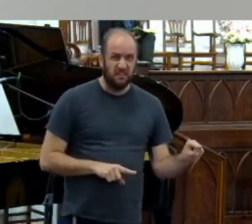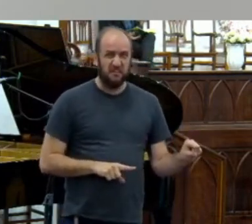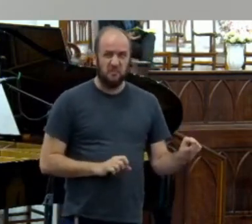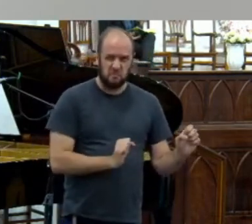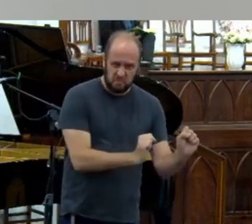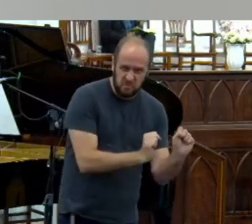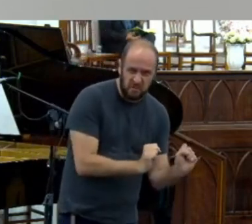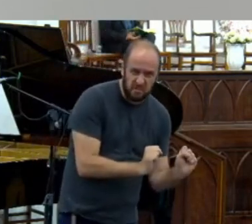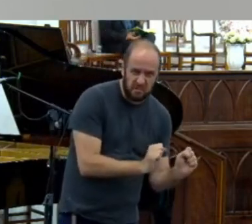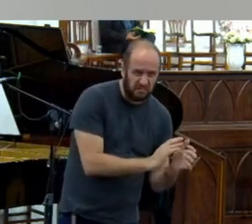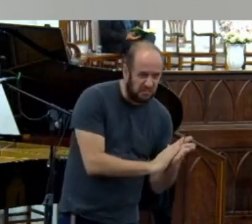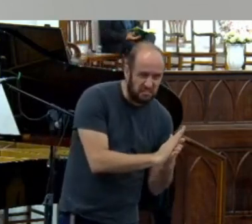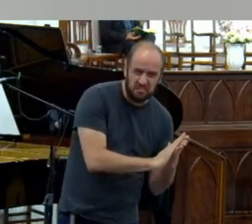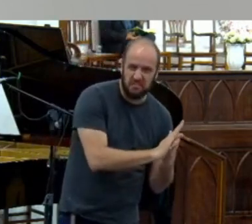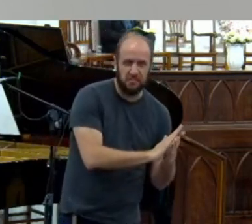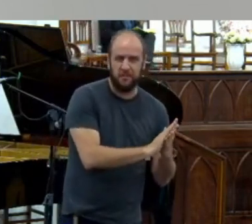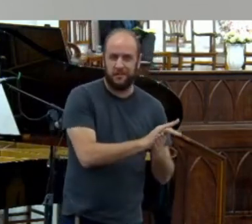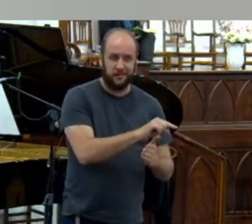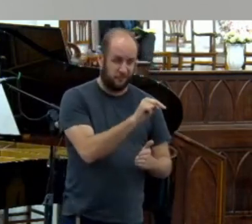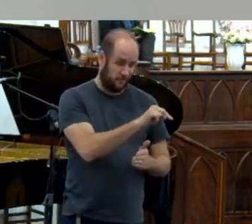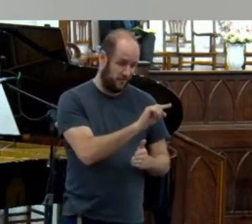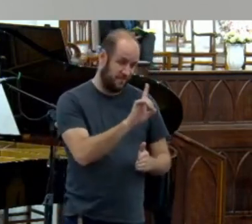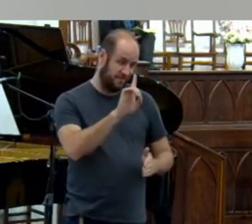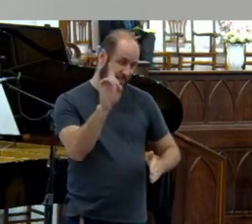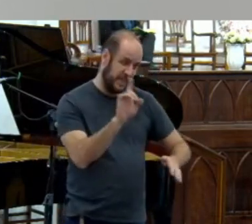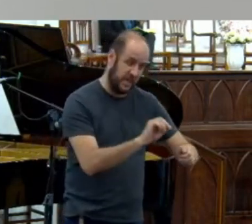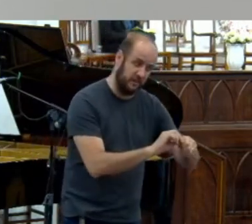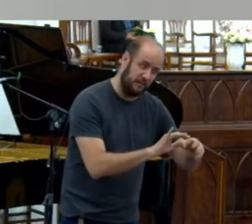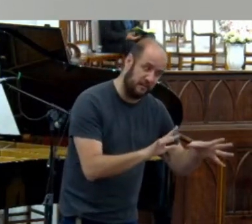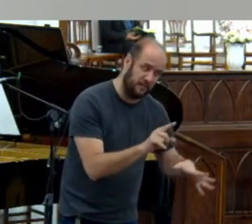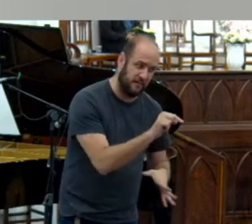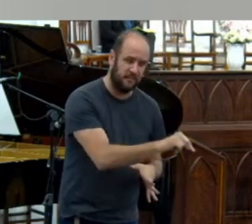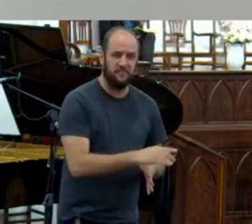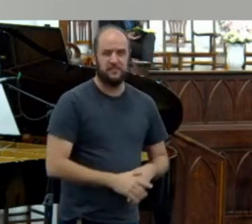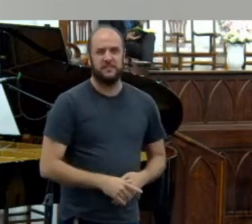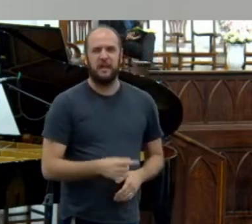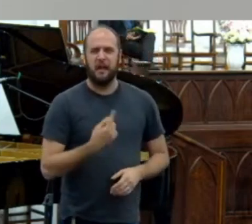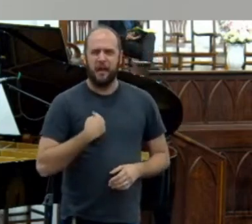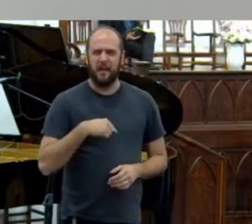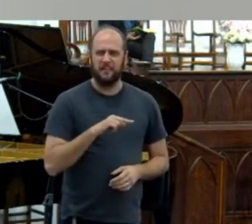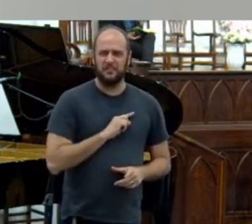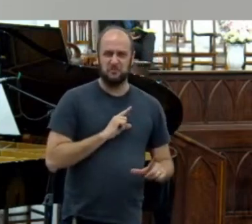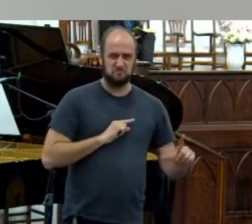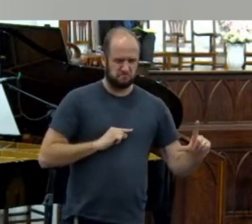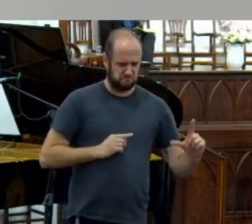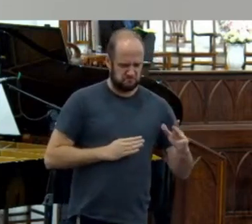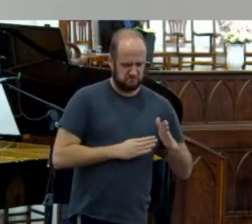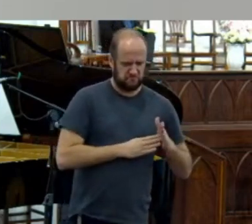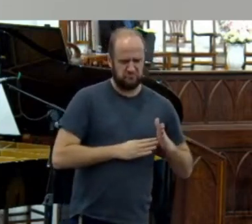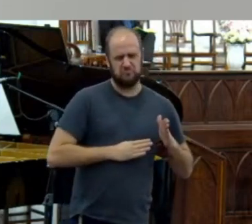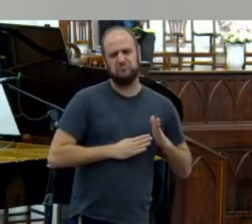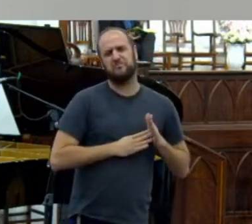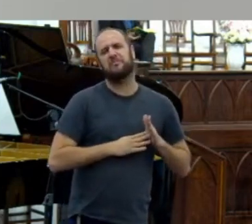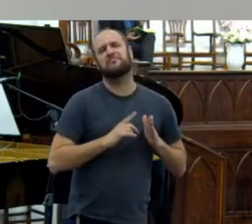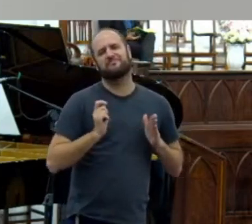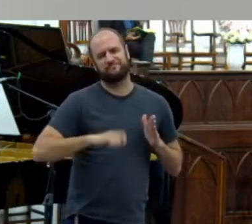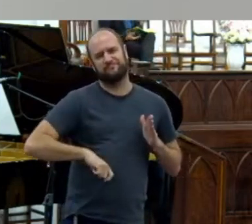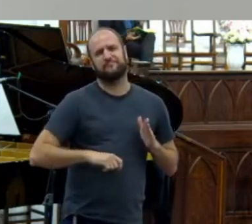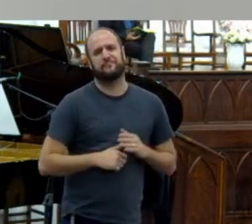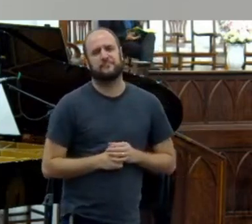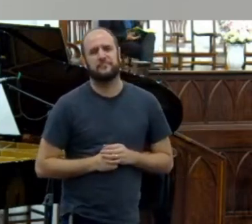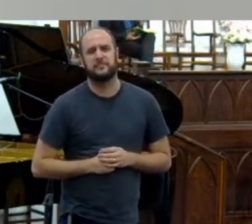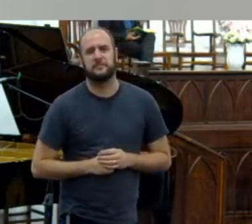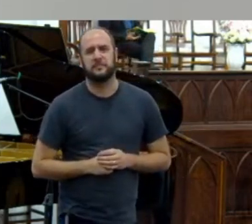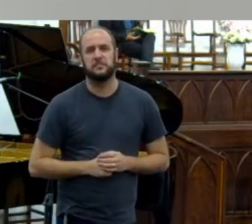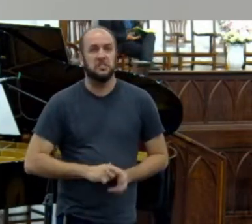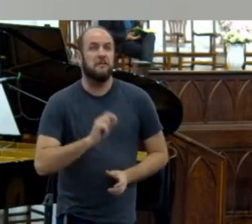tu és criatura. A nossa criaturabilidade nos limita tremendamente. Quem